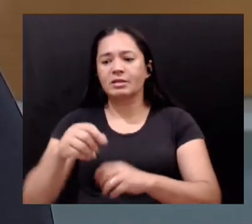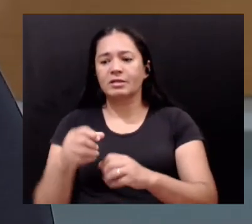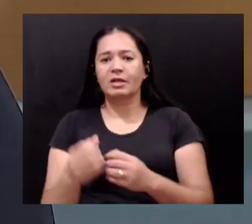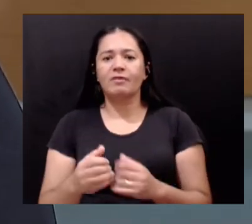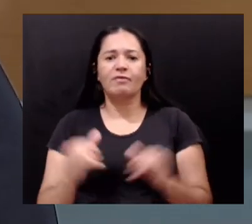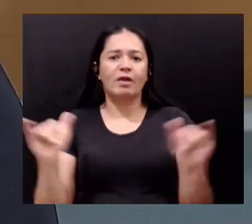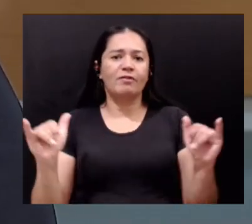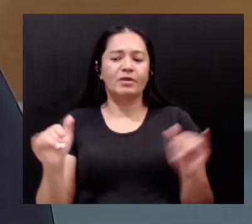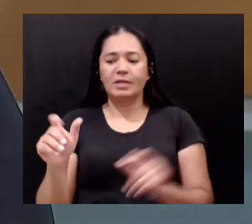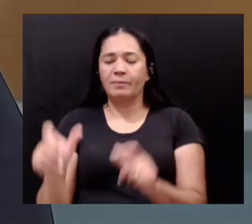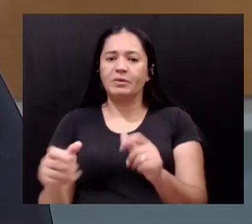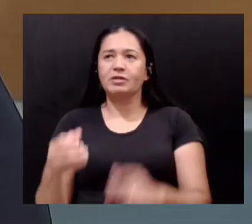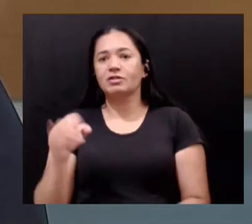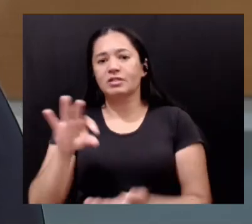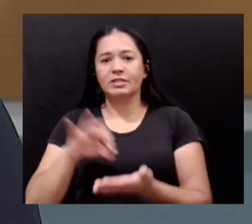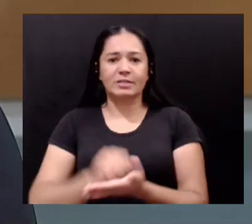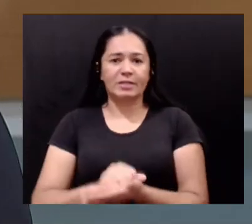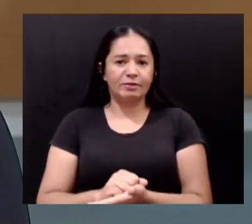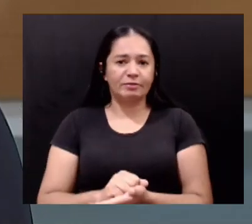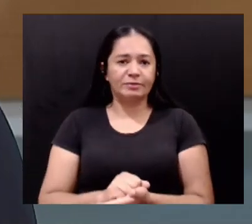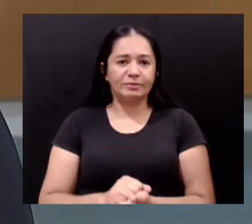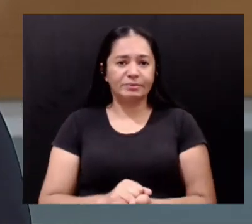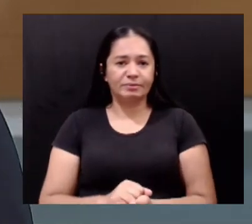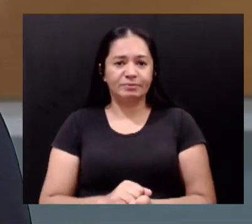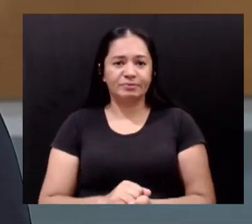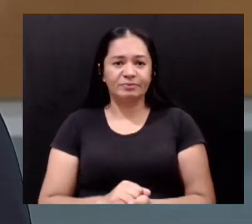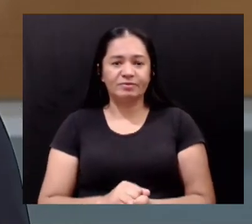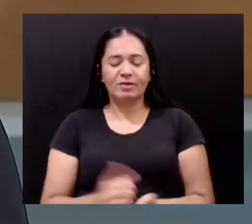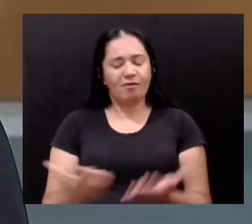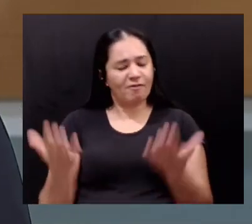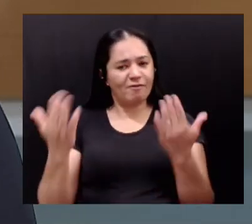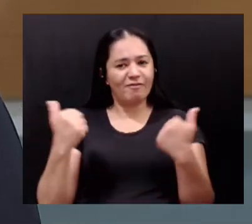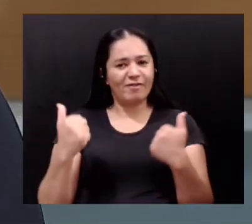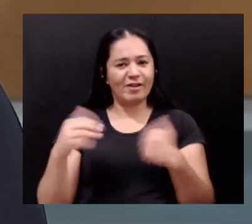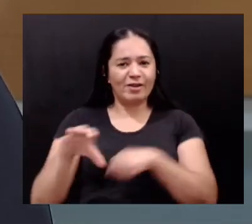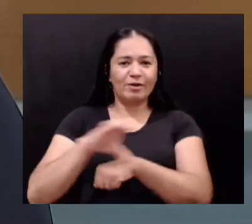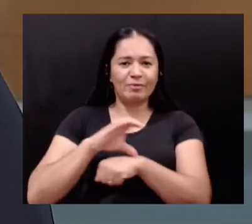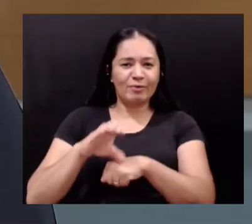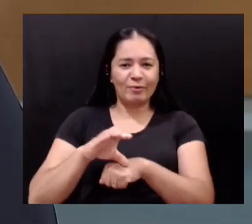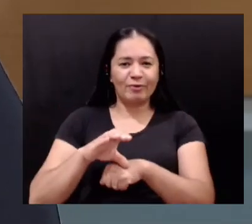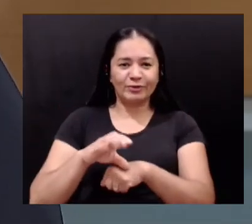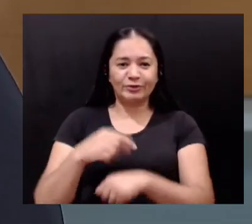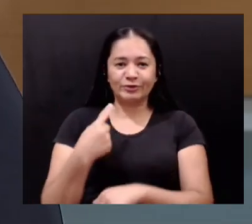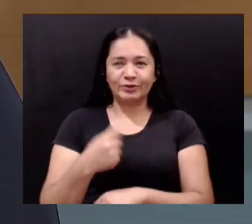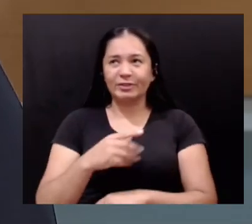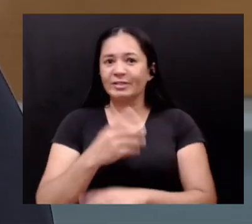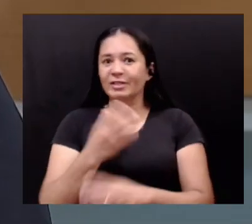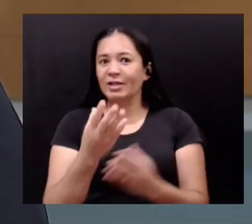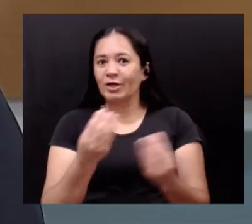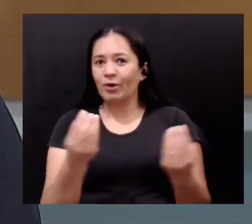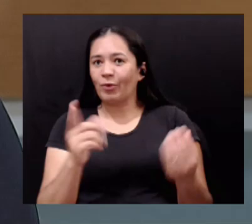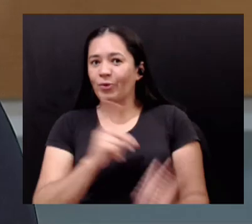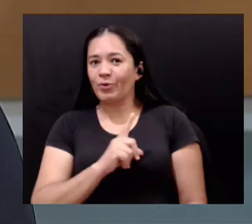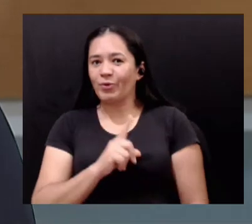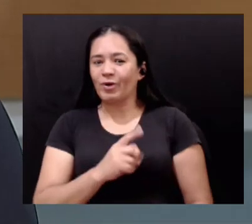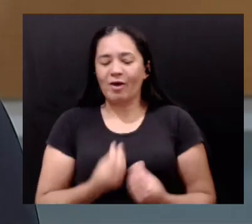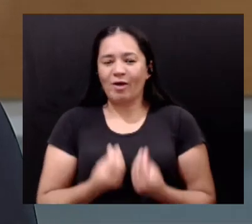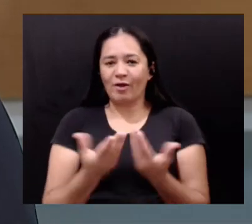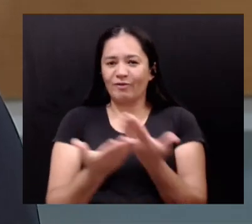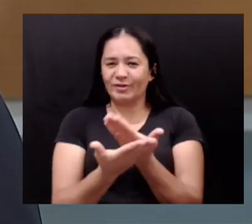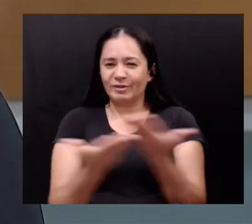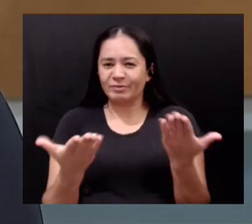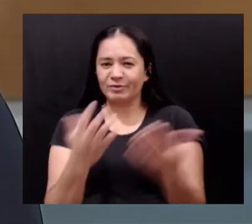não? Dica é: venha para o Bentão. A gente tem muita coisa boa para ofertar para todos os candidatos